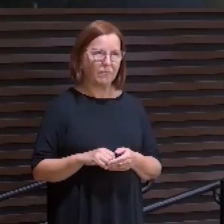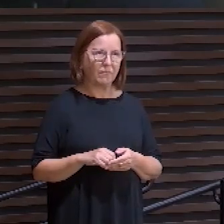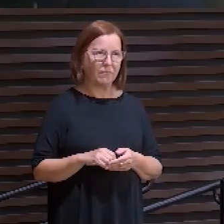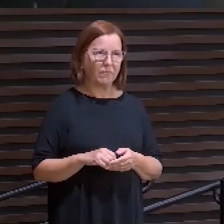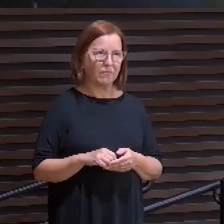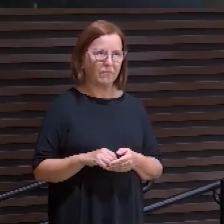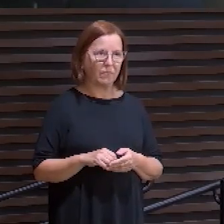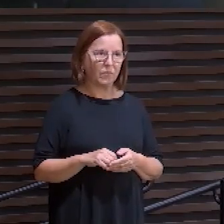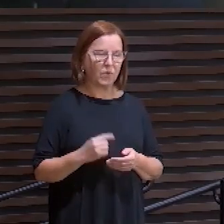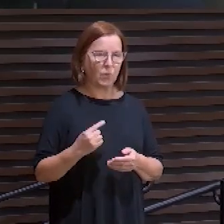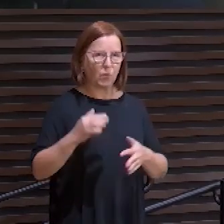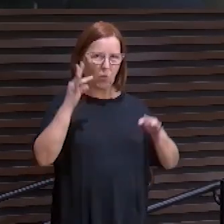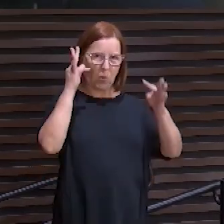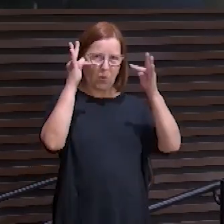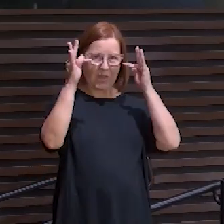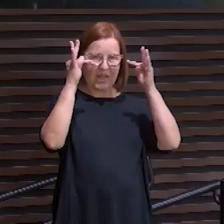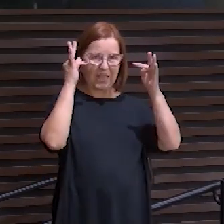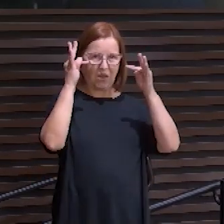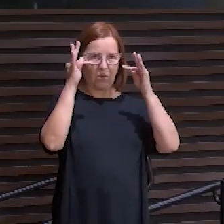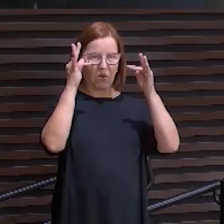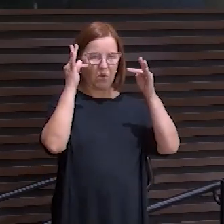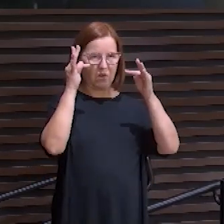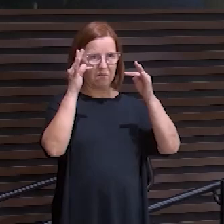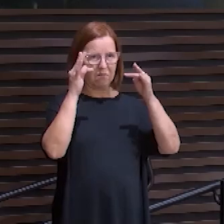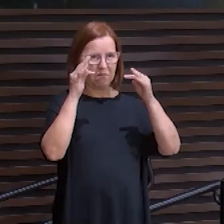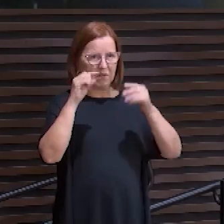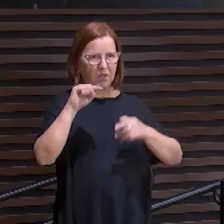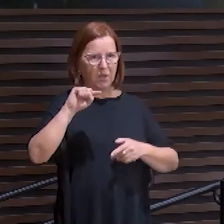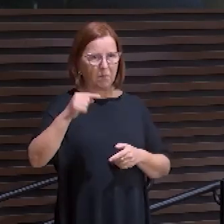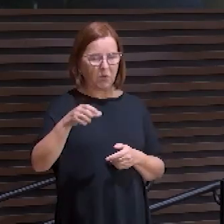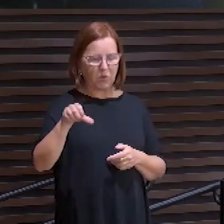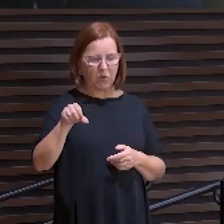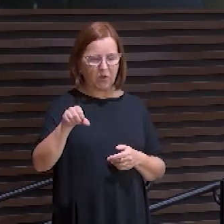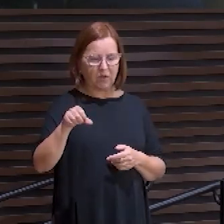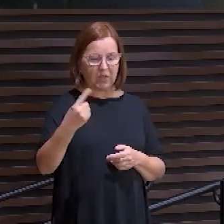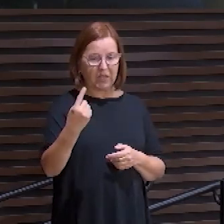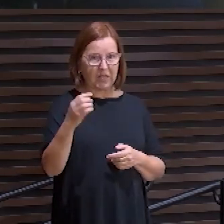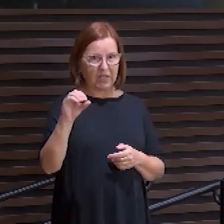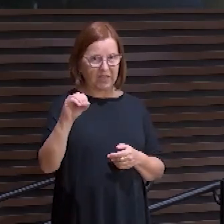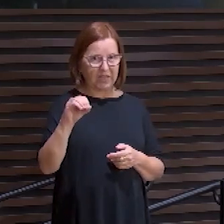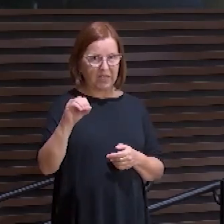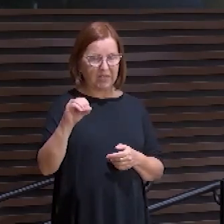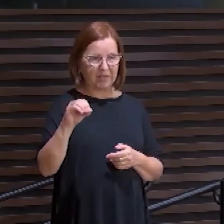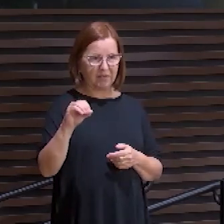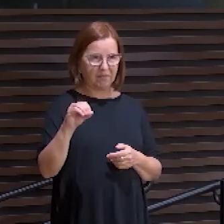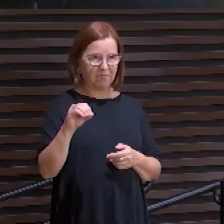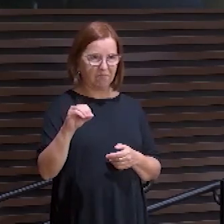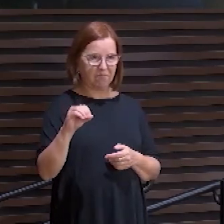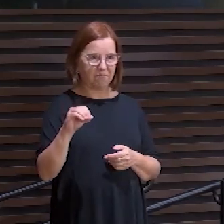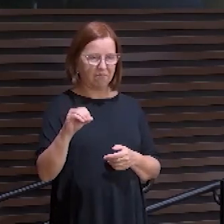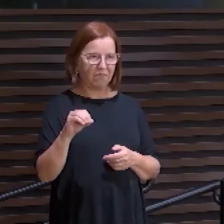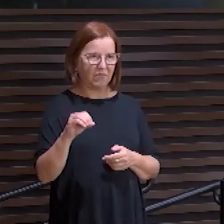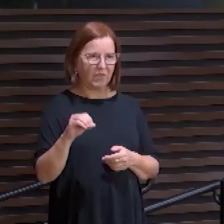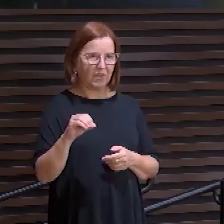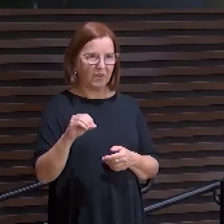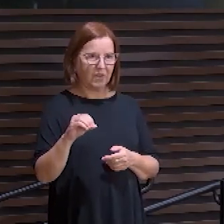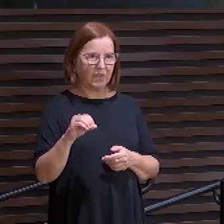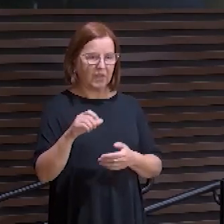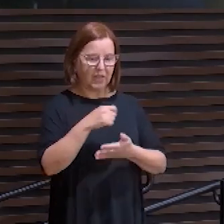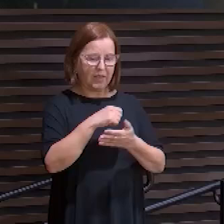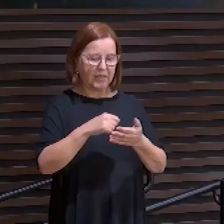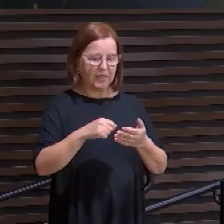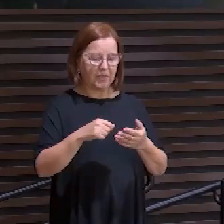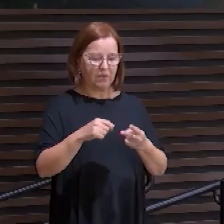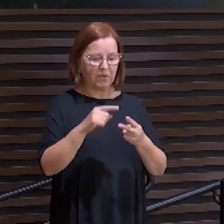um teólogo, em 1910, ele fez um histórico dessas duas